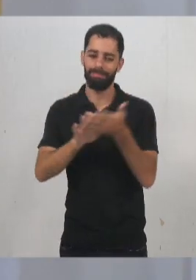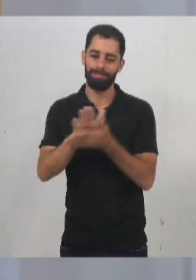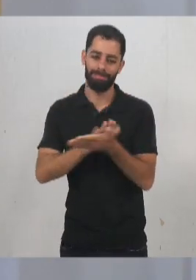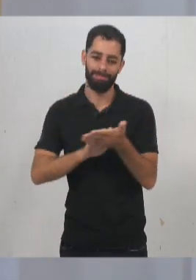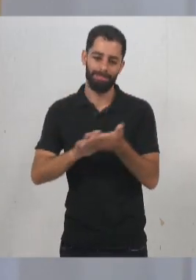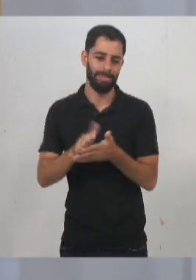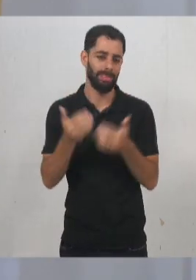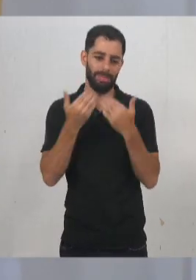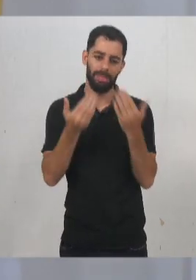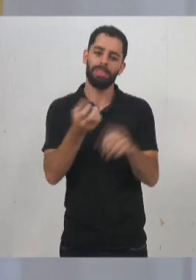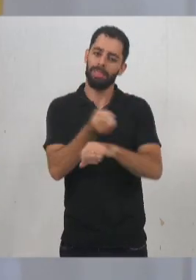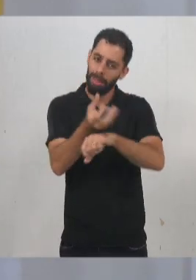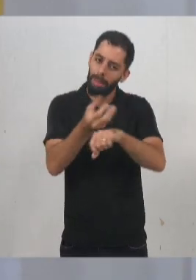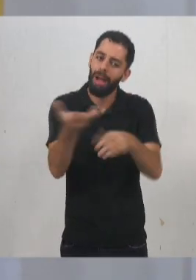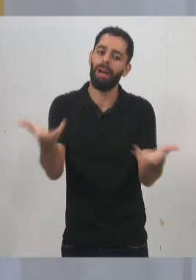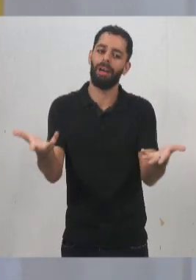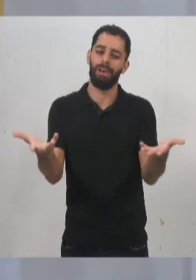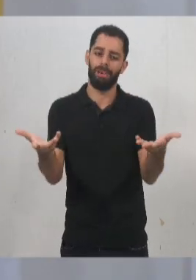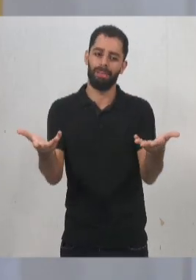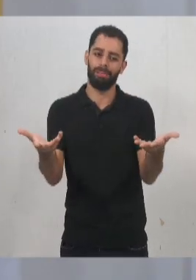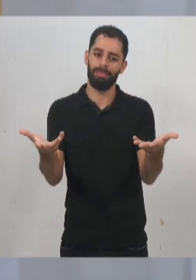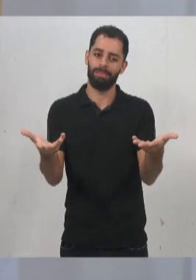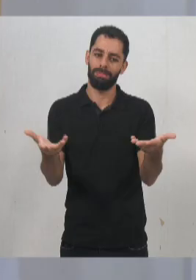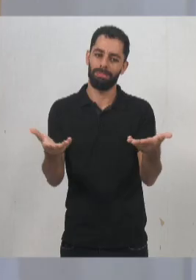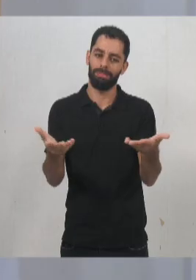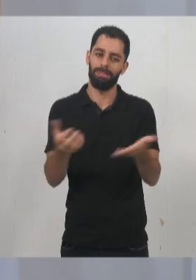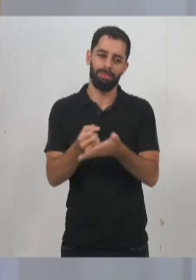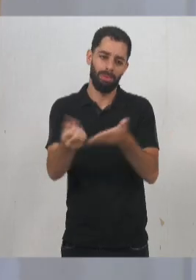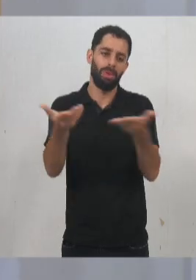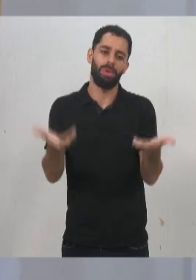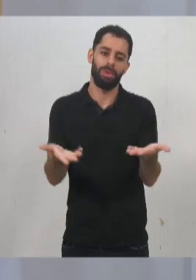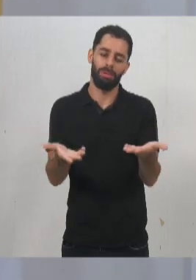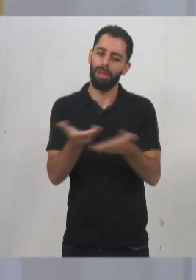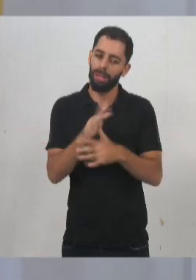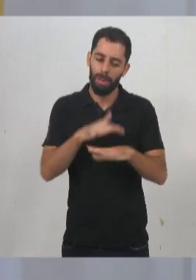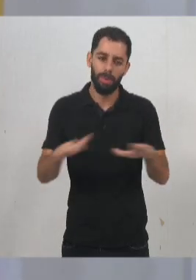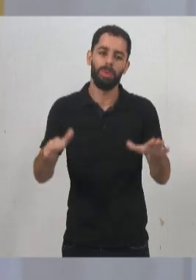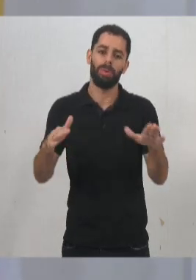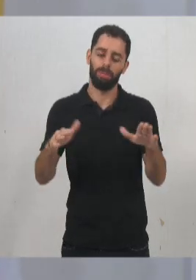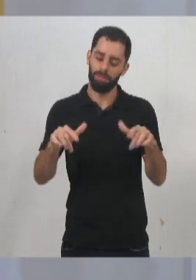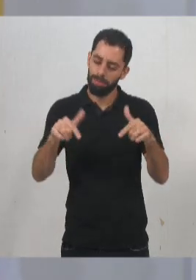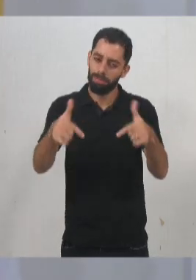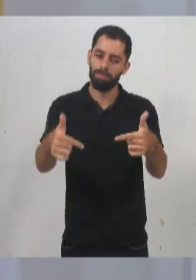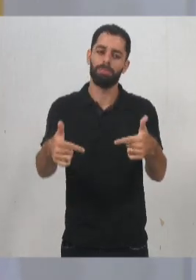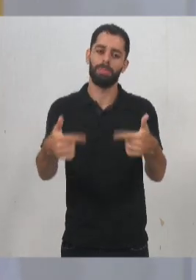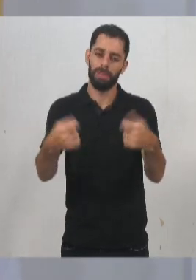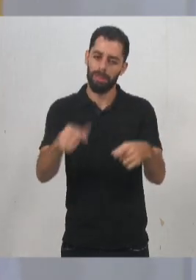não dá mais Samai passou da hora acabou a tolerância é zero queremos água na torneira